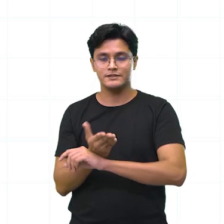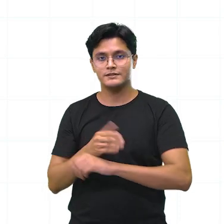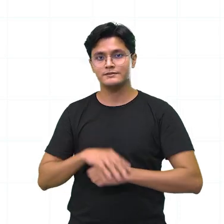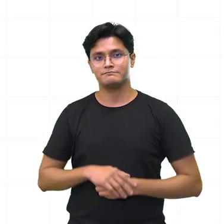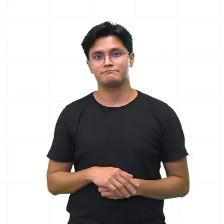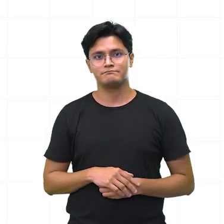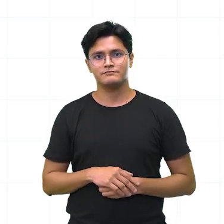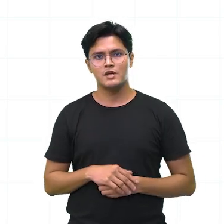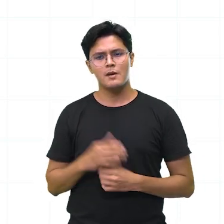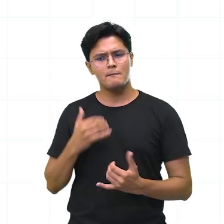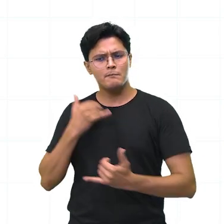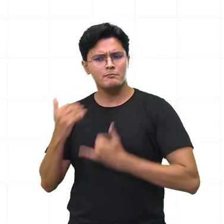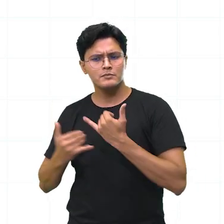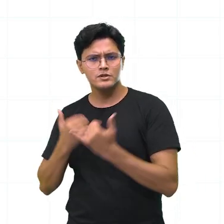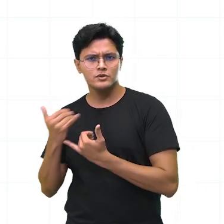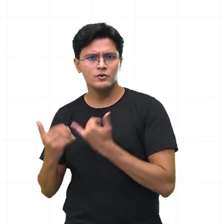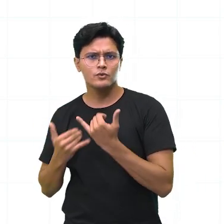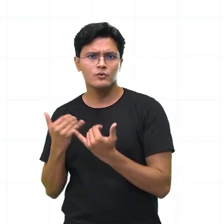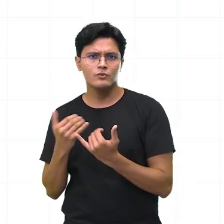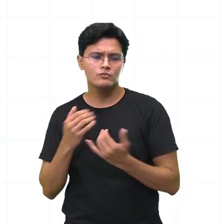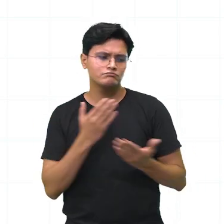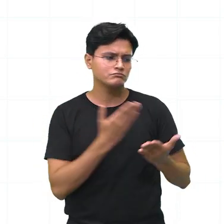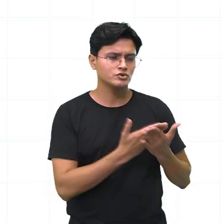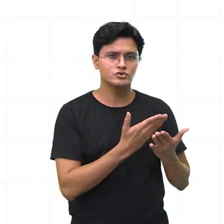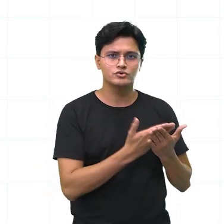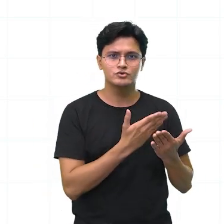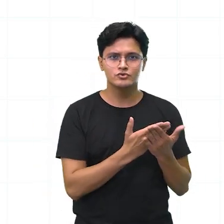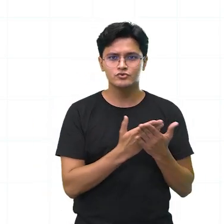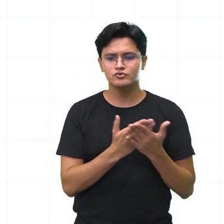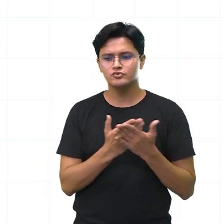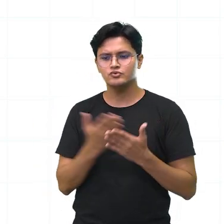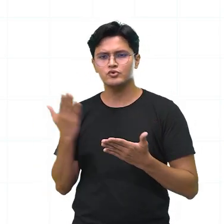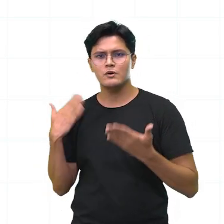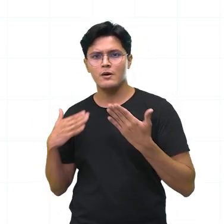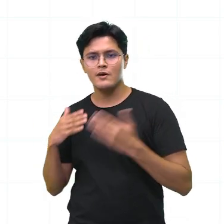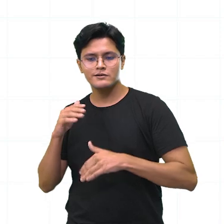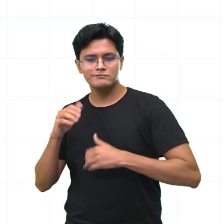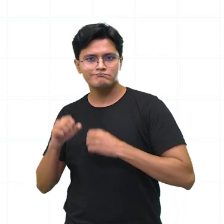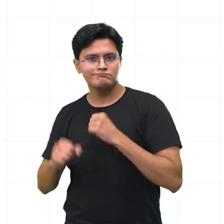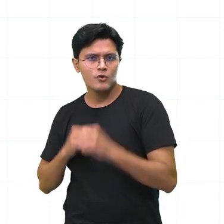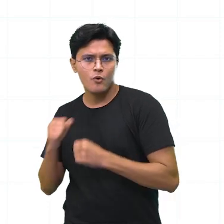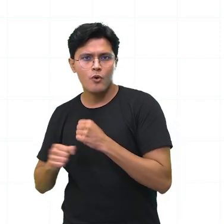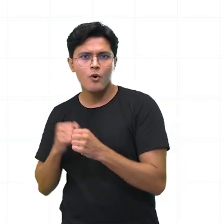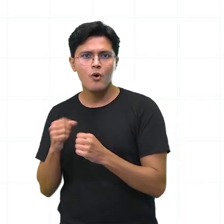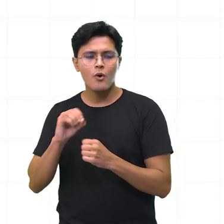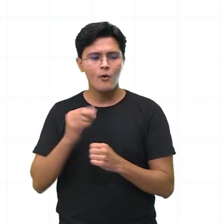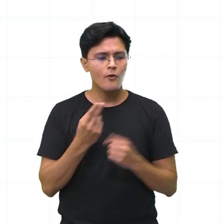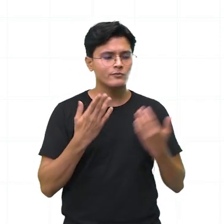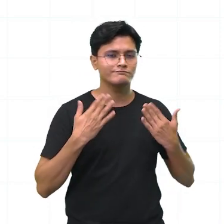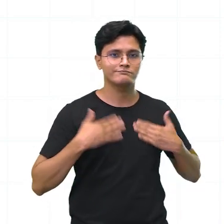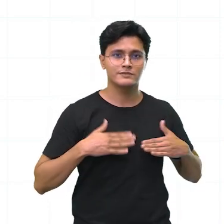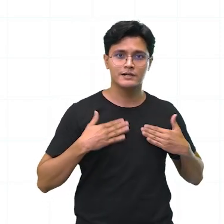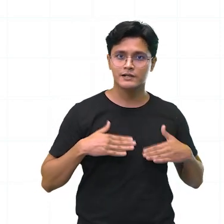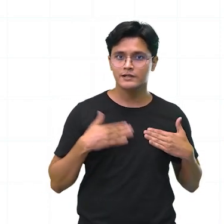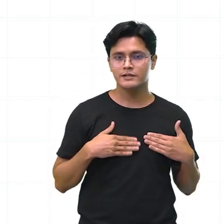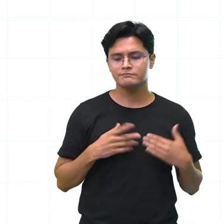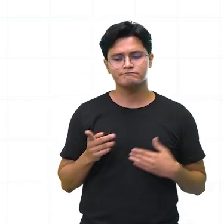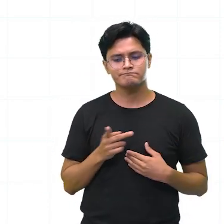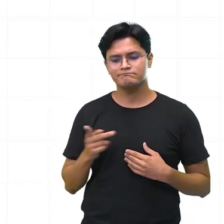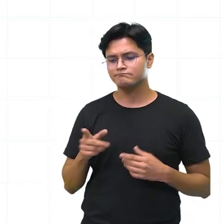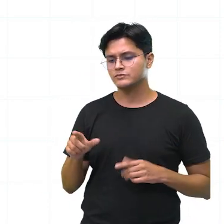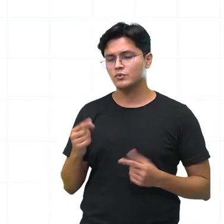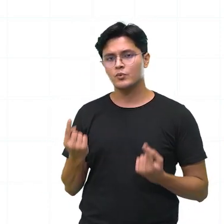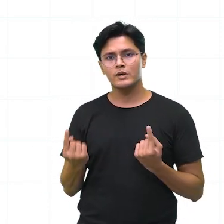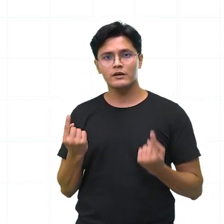se brinco, não sei se estudo, se saio correndo ou fico tranquilo. Mas